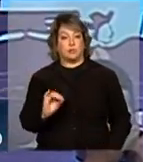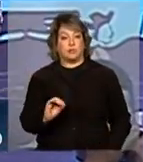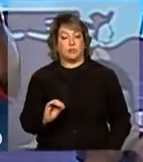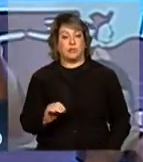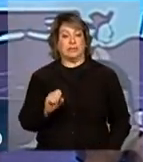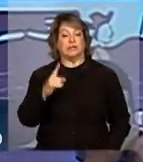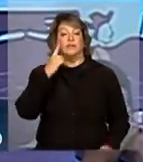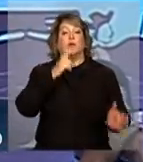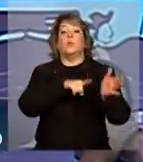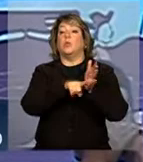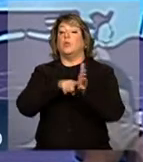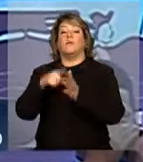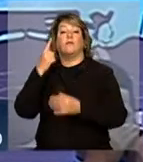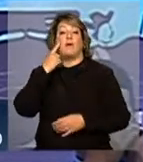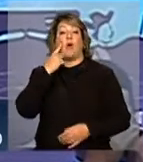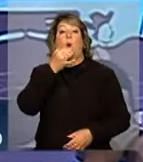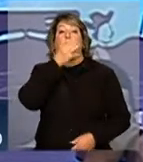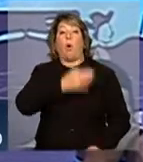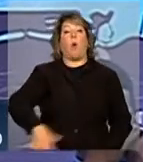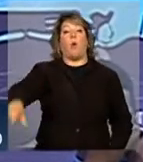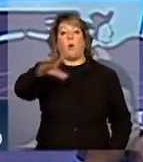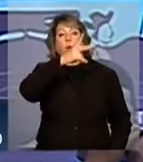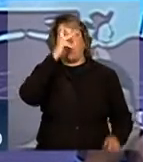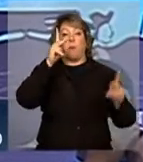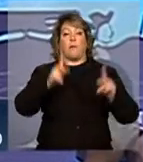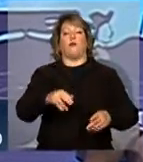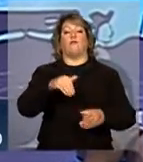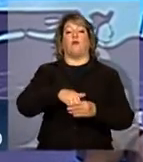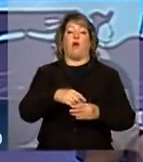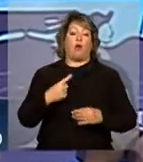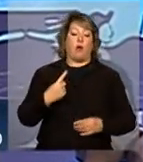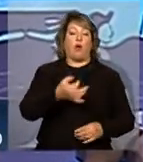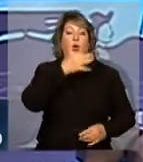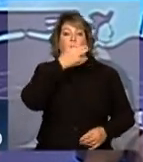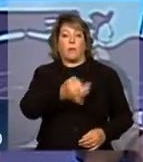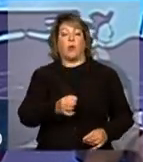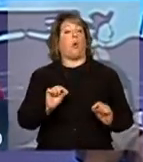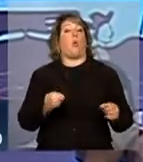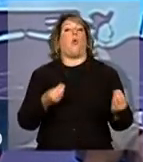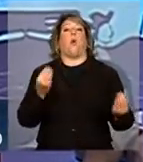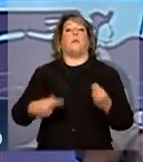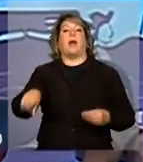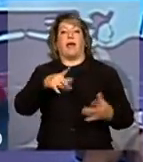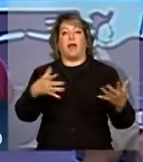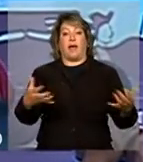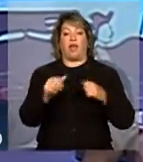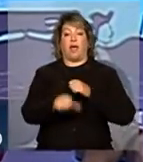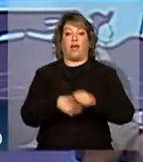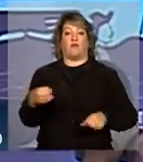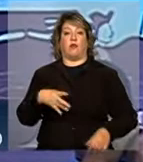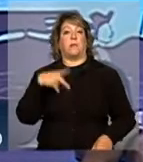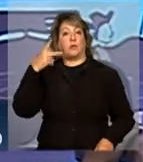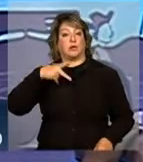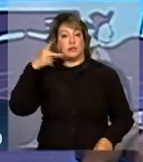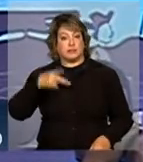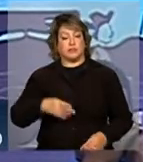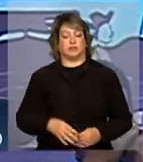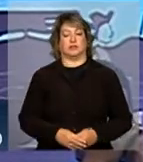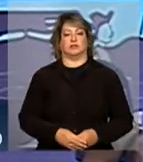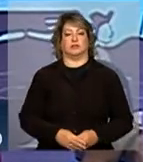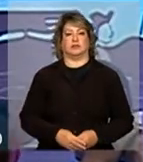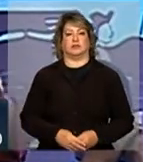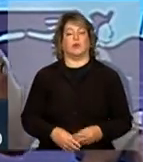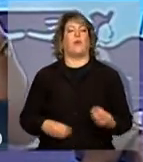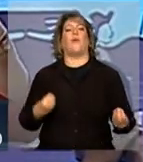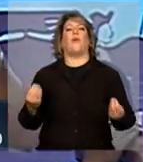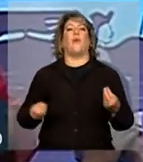consultasse a população do país sobre como é que ela queria a reforma política.